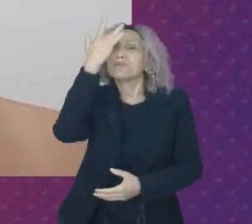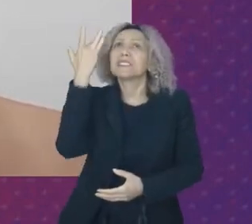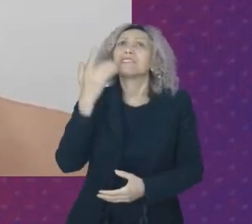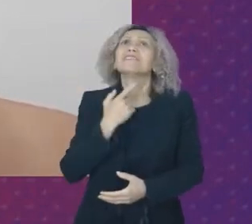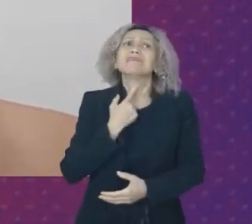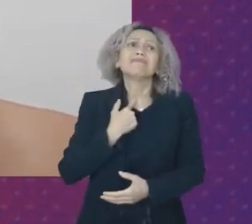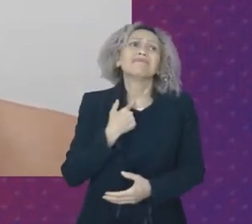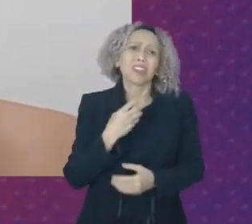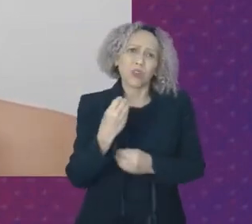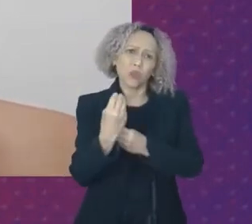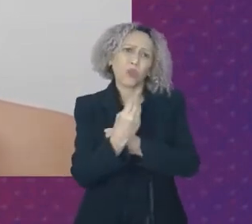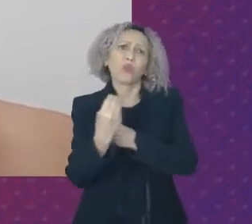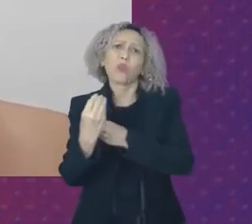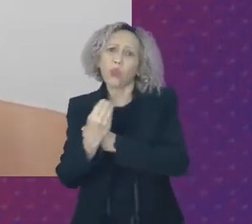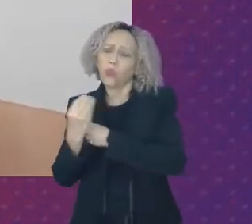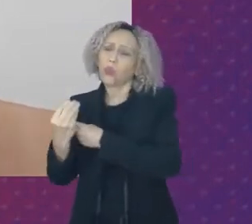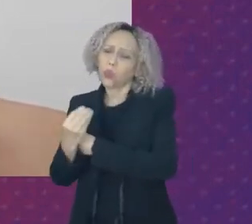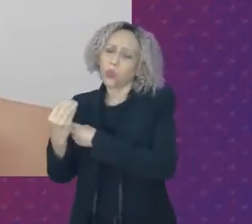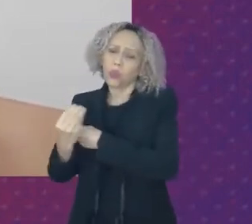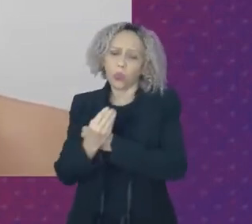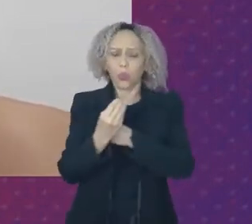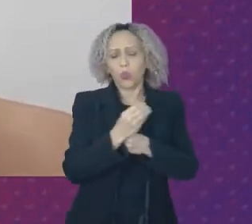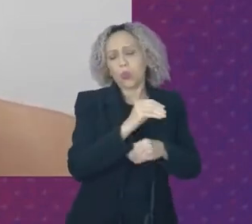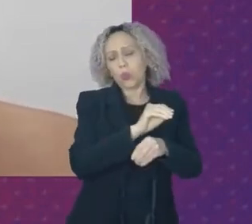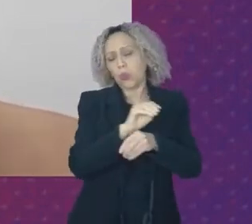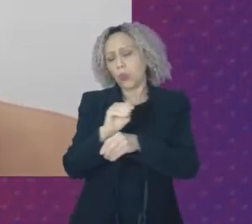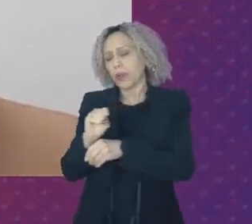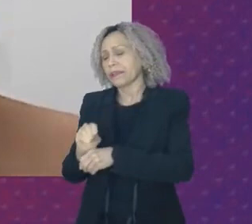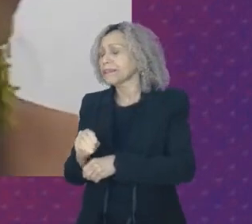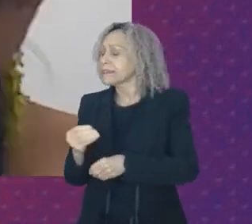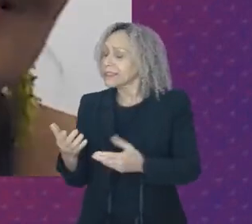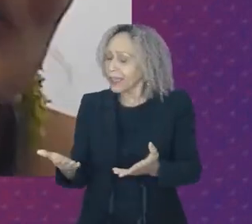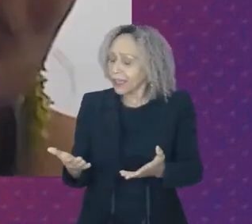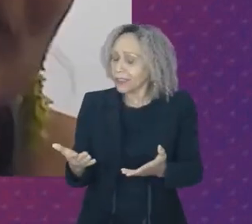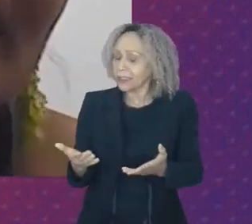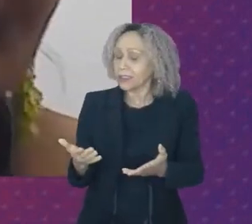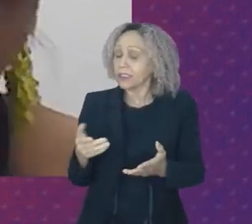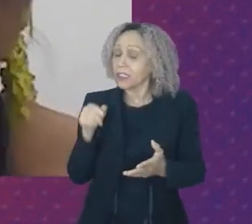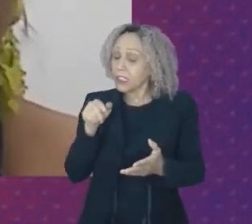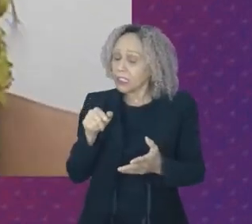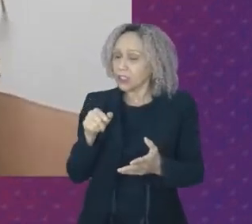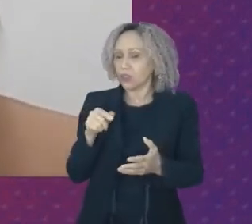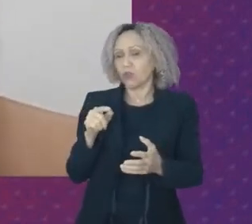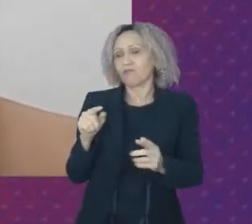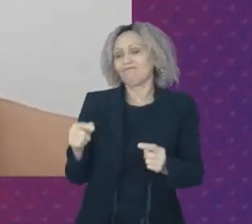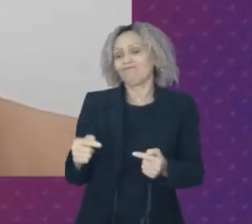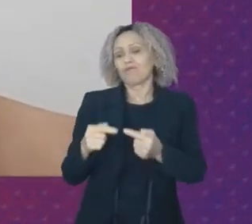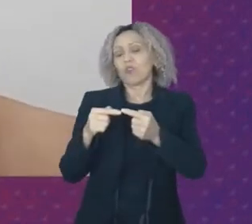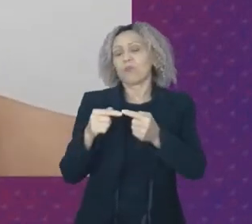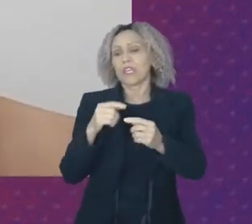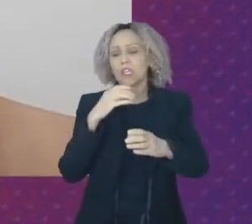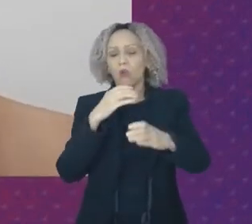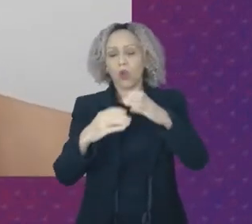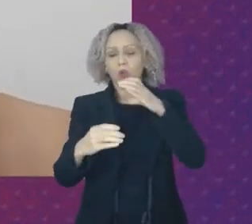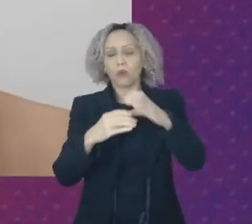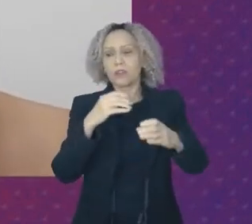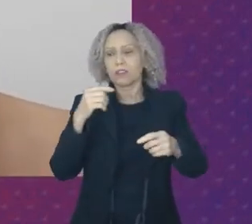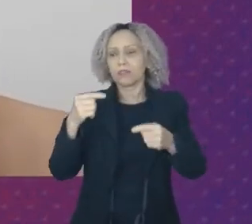mínimo de afeto, e isso é muito bom para a comunicação política, de quem quer gerar